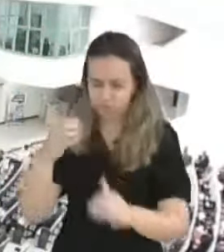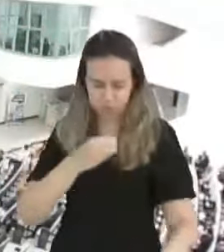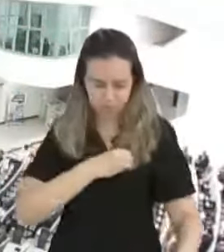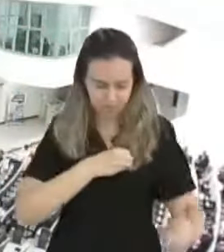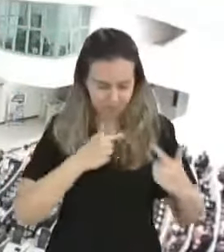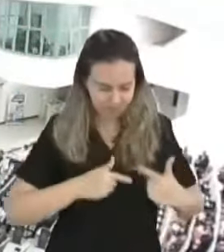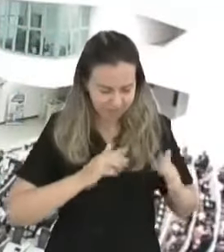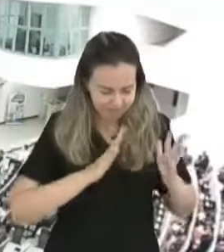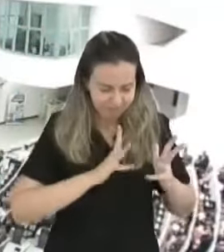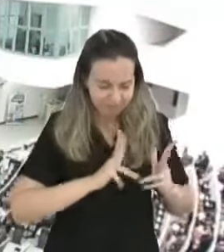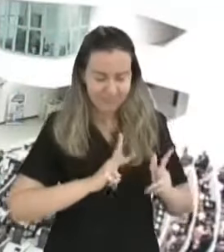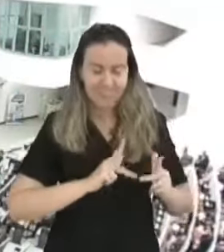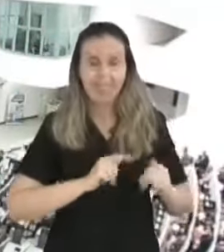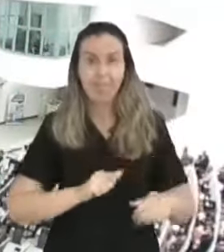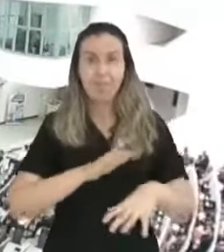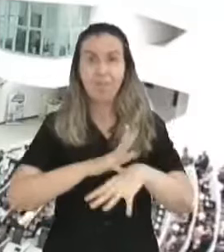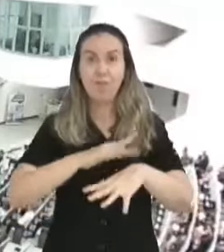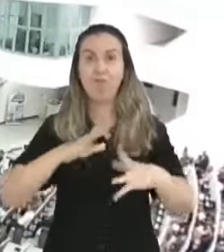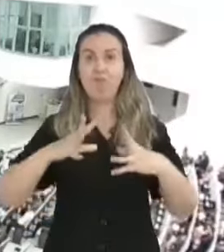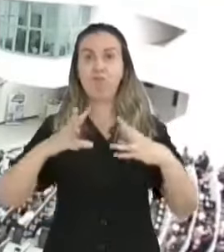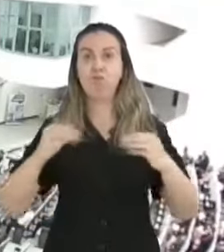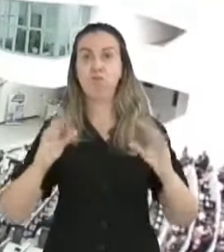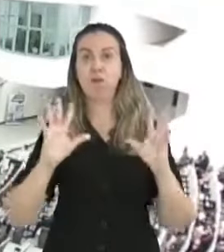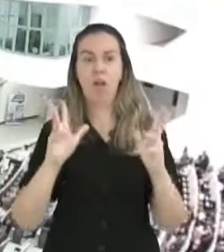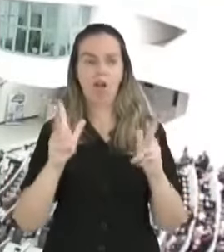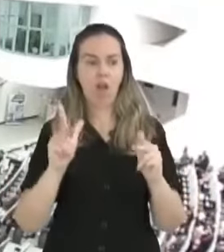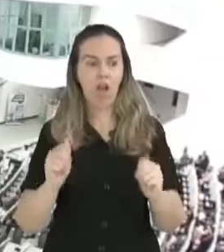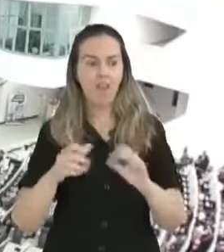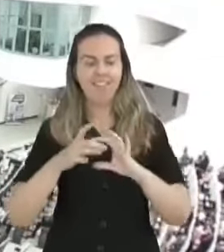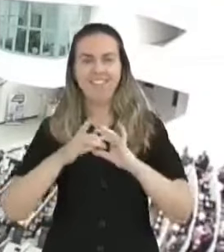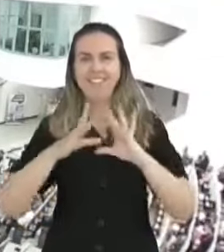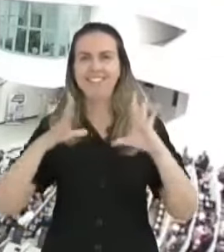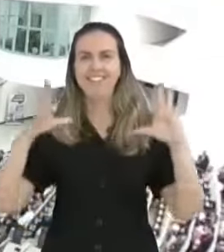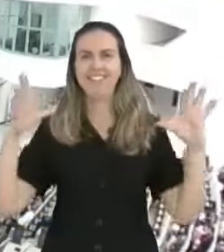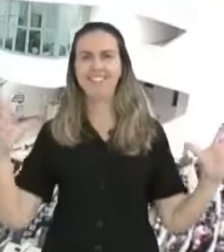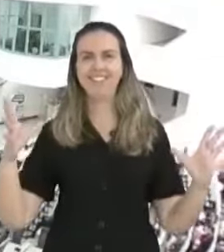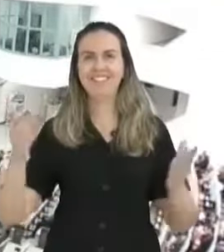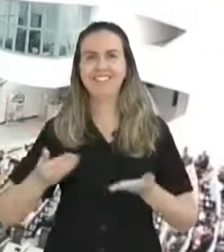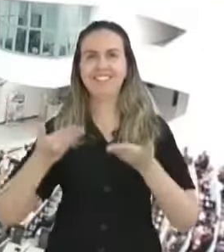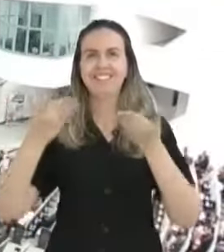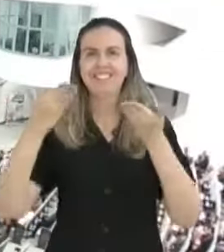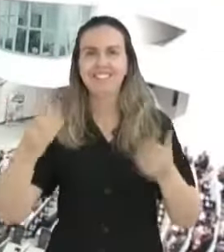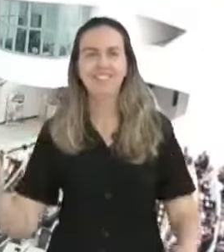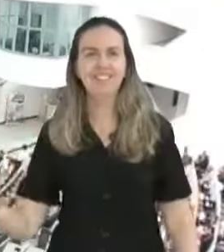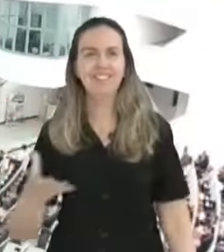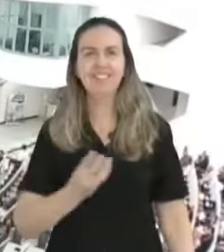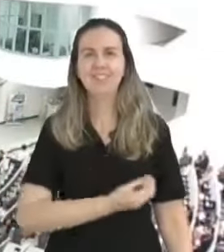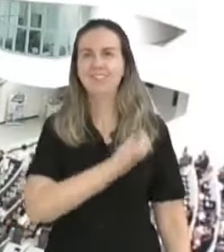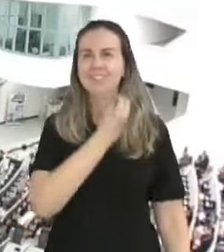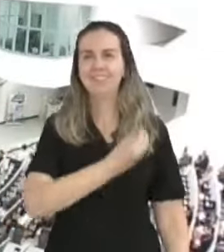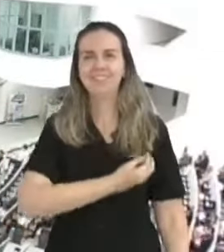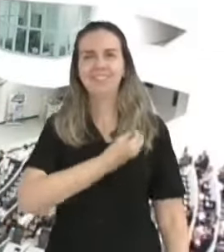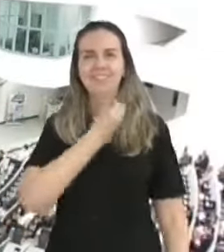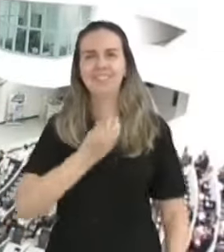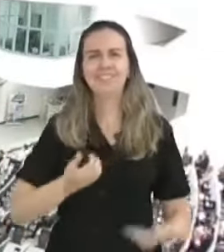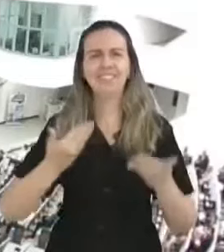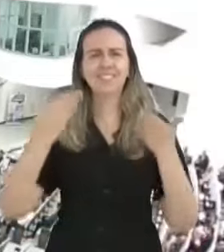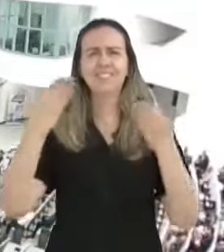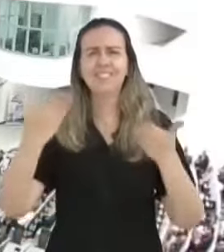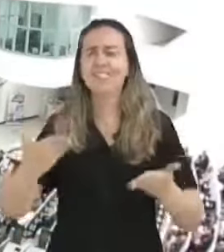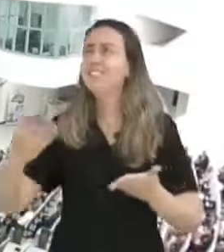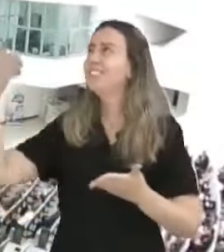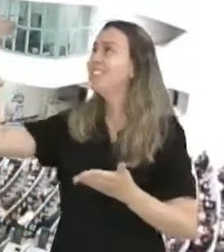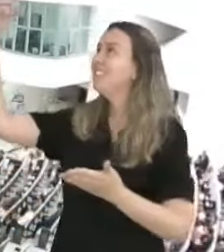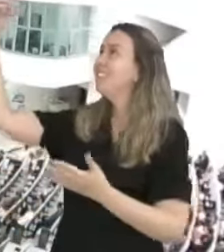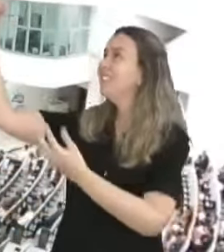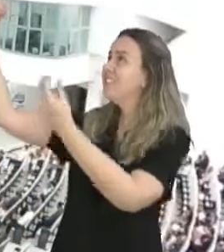tuas iniquidades, quem sara todas as tuas enfermidades, quem da cova redime a tua vida e te coroa